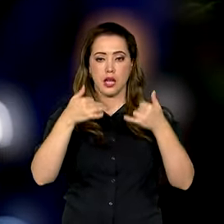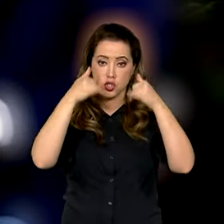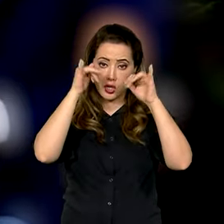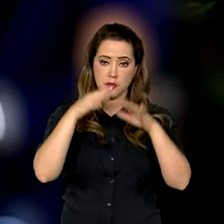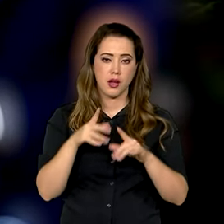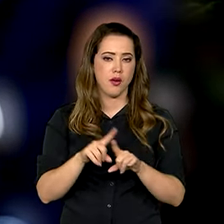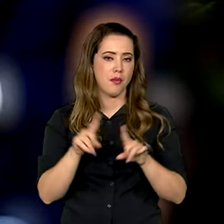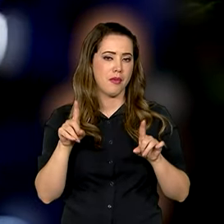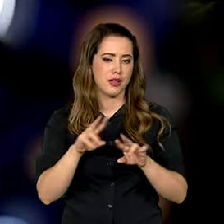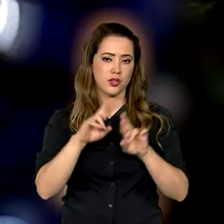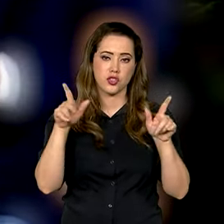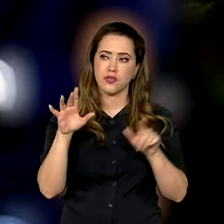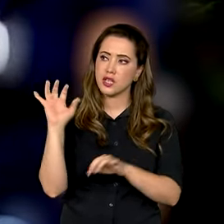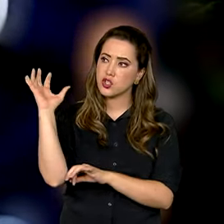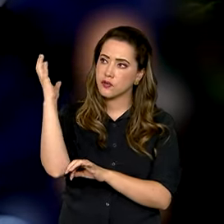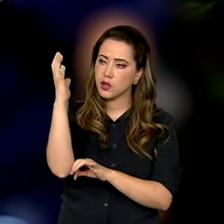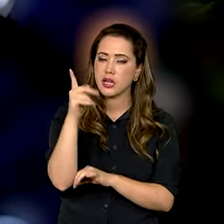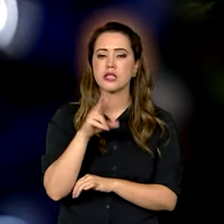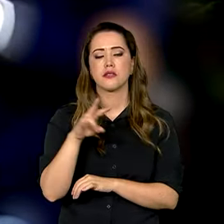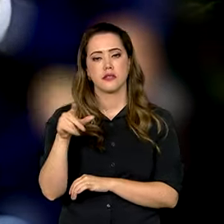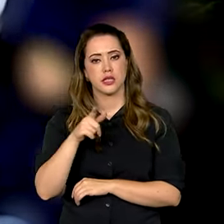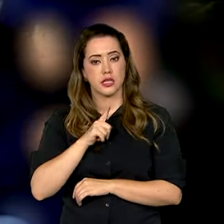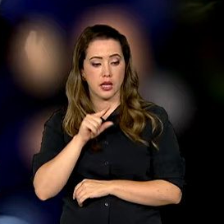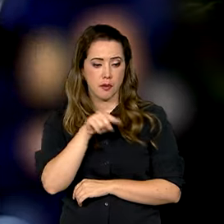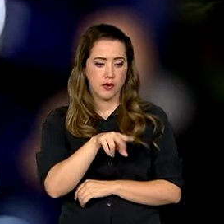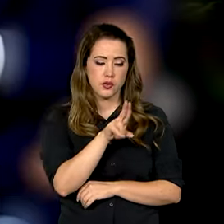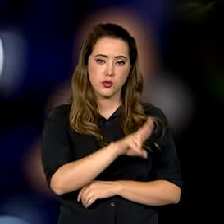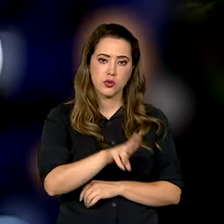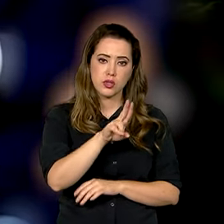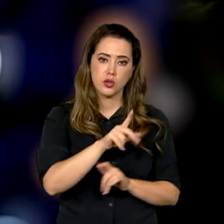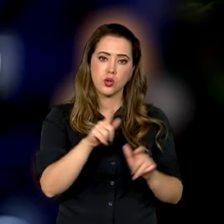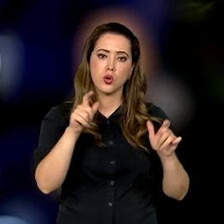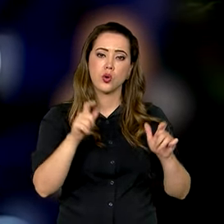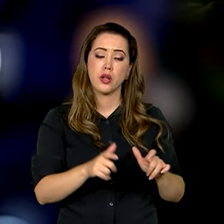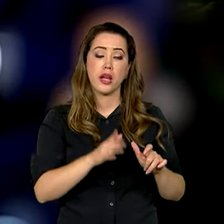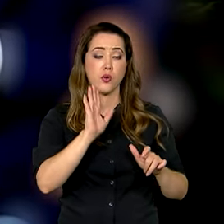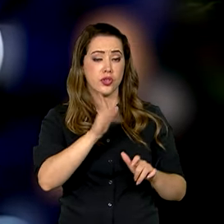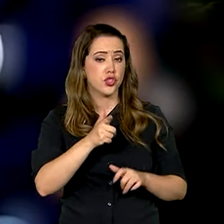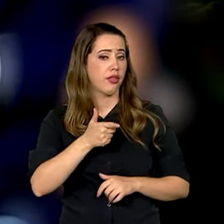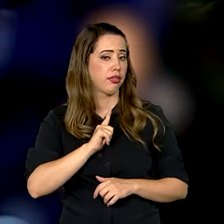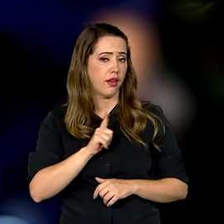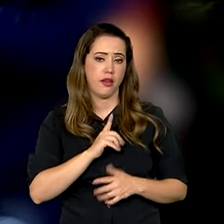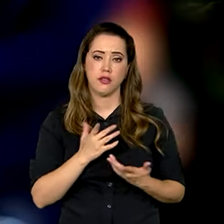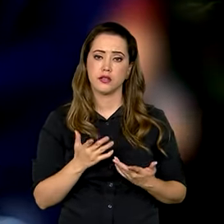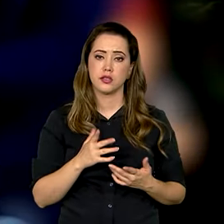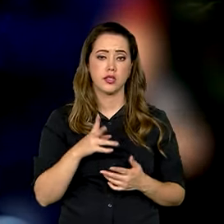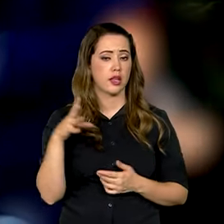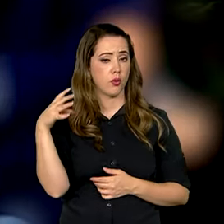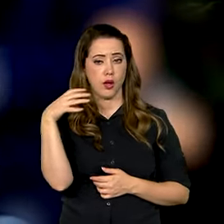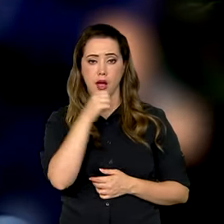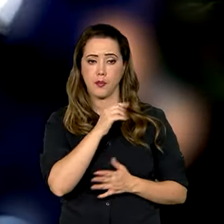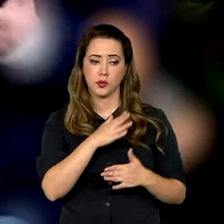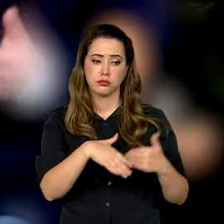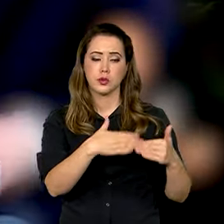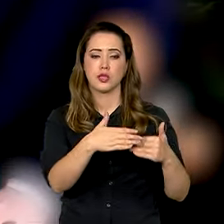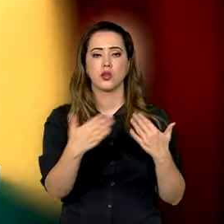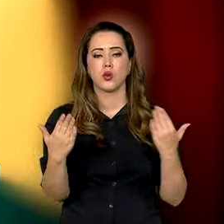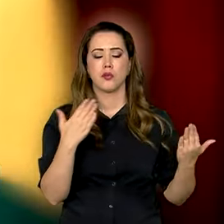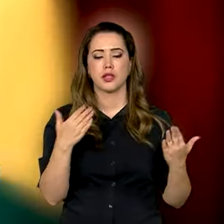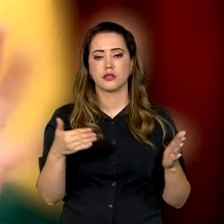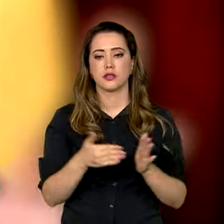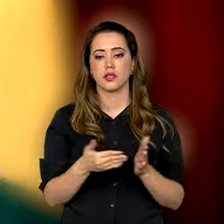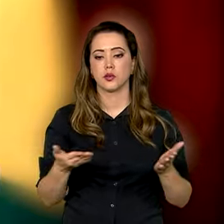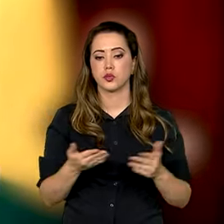Não sobre a floresta, será feito sobre as pastagens degradadas e com uma velocidade muito maior do que já tivemos até